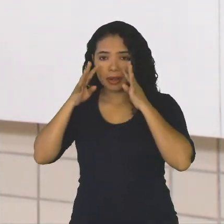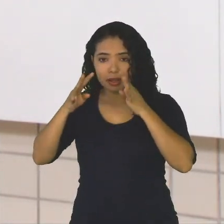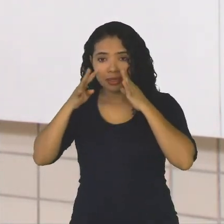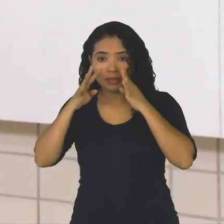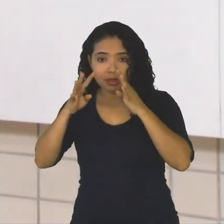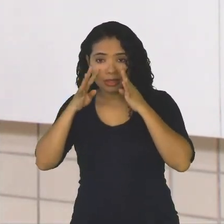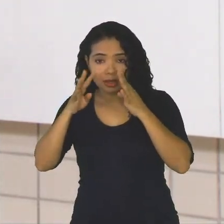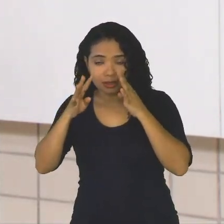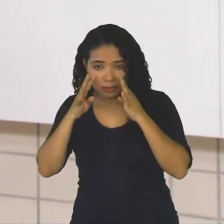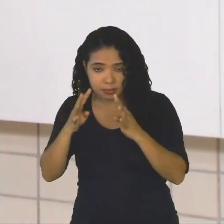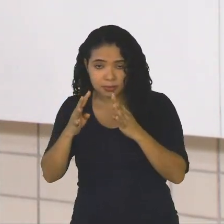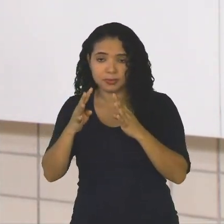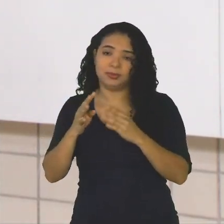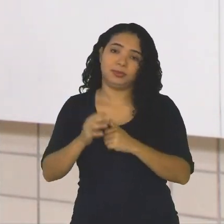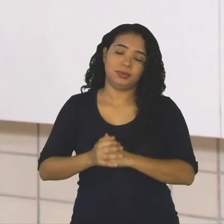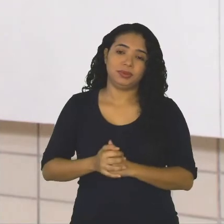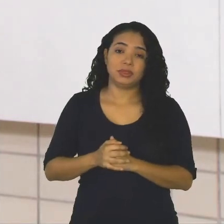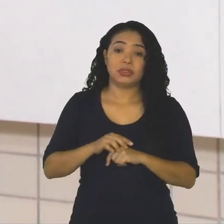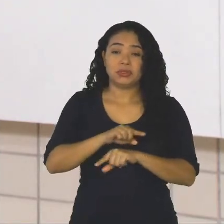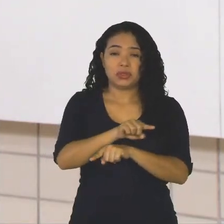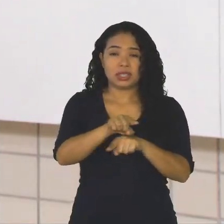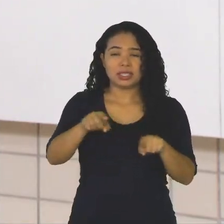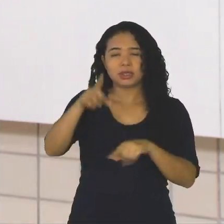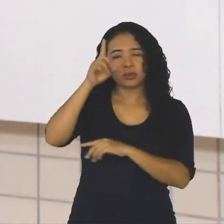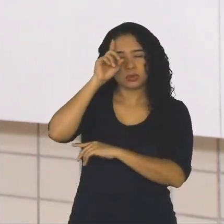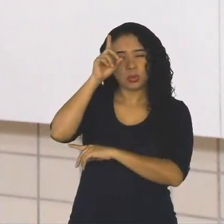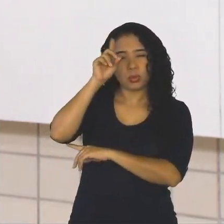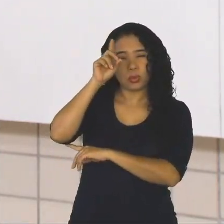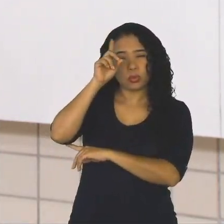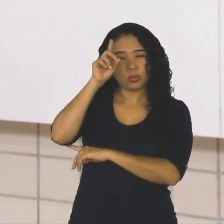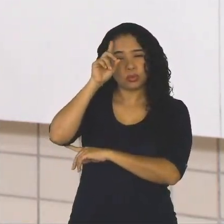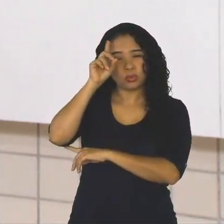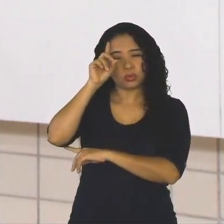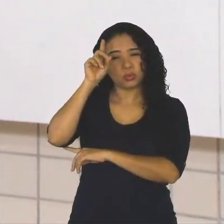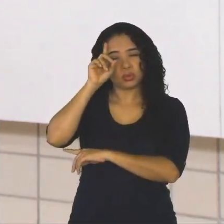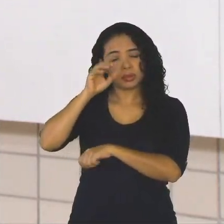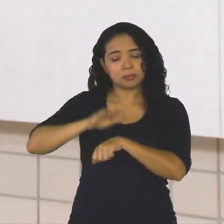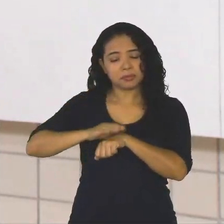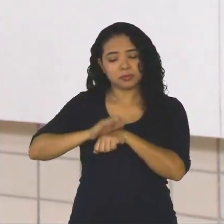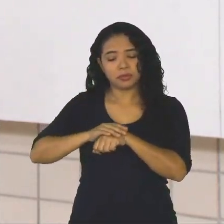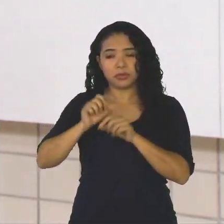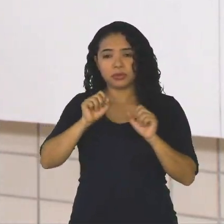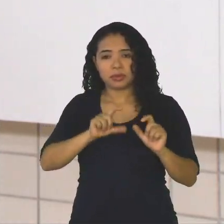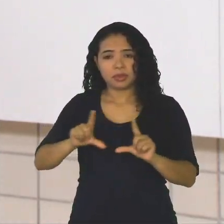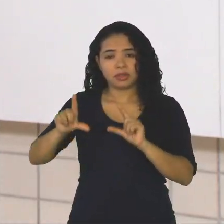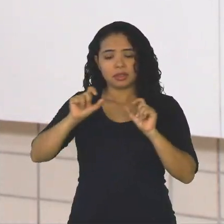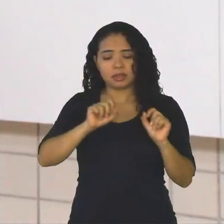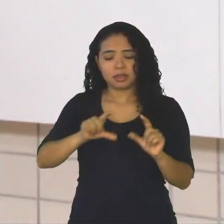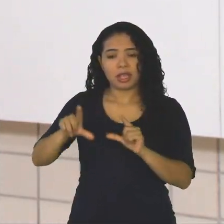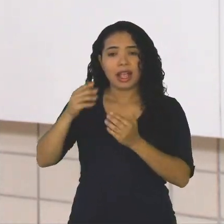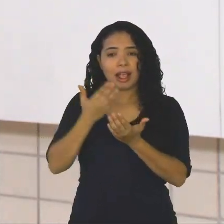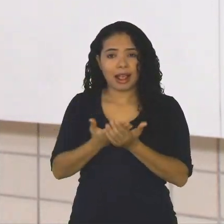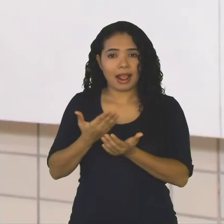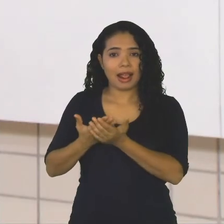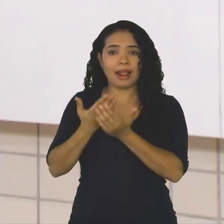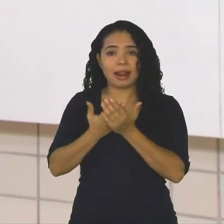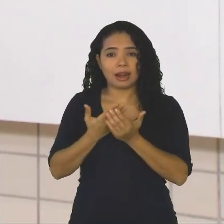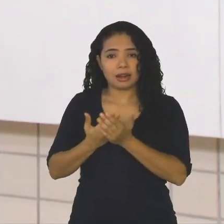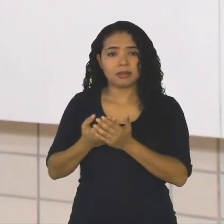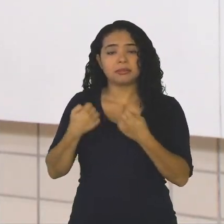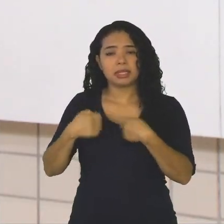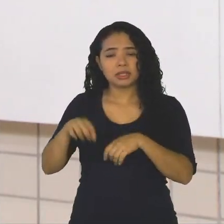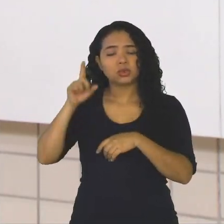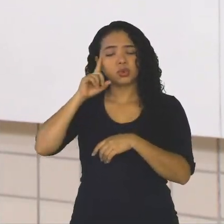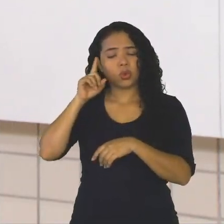atenção. Você está ali todo santo dia assistindo aula. Você tem que estar ali naquela rotina